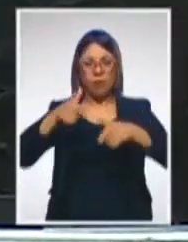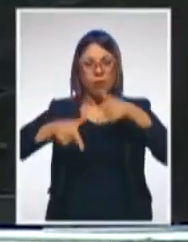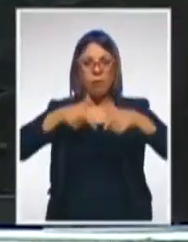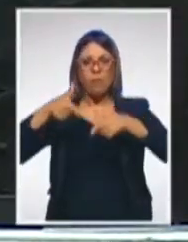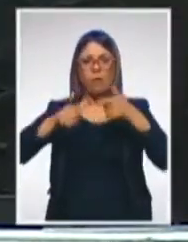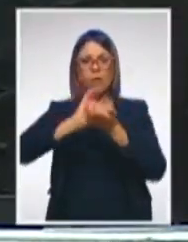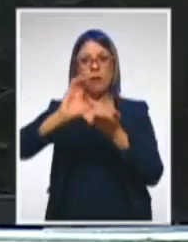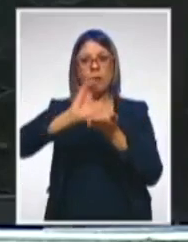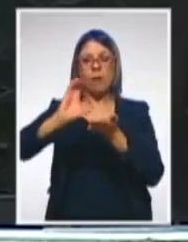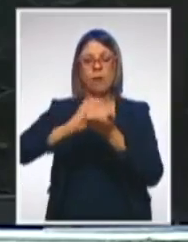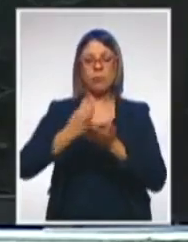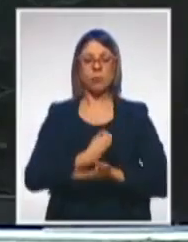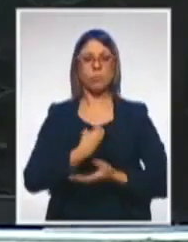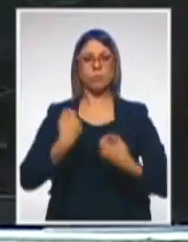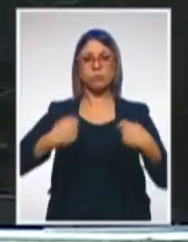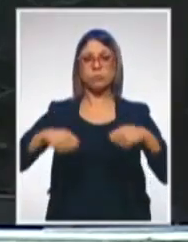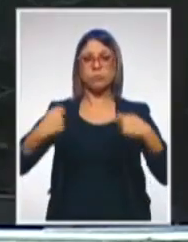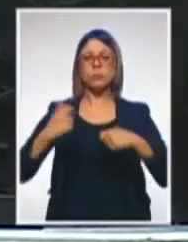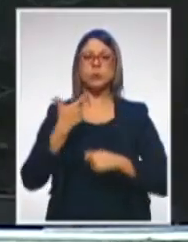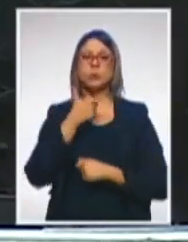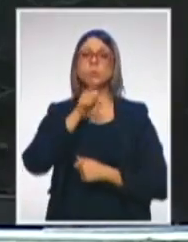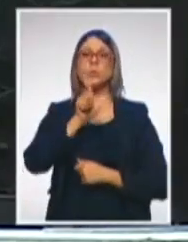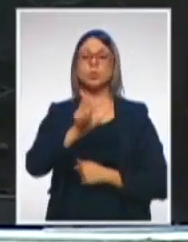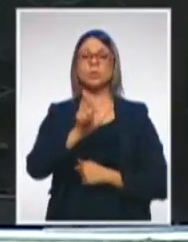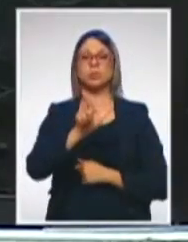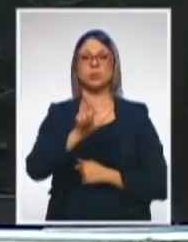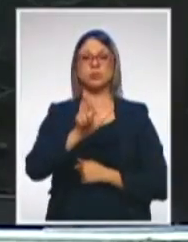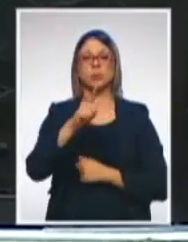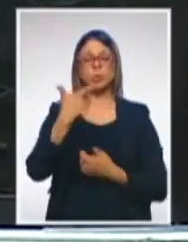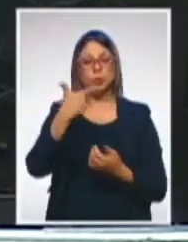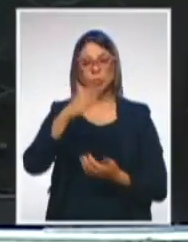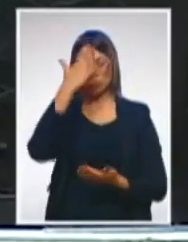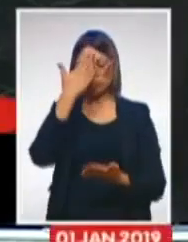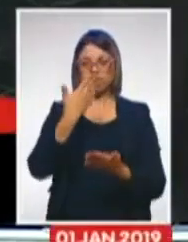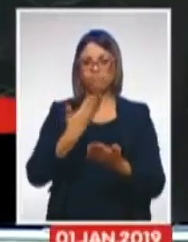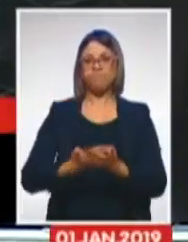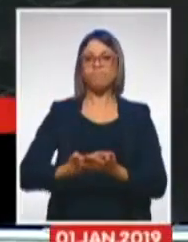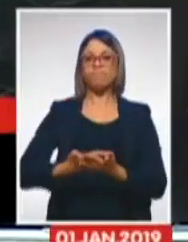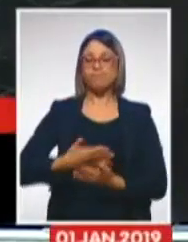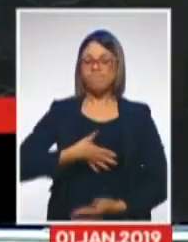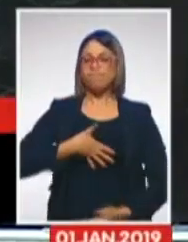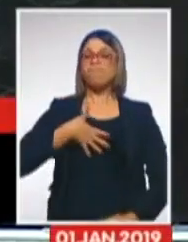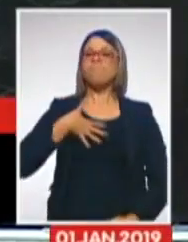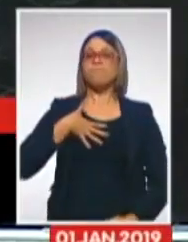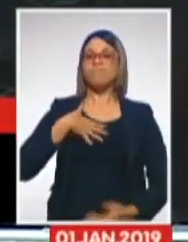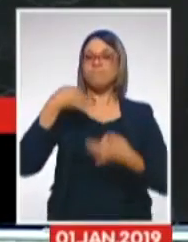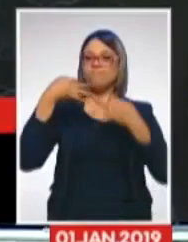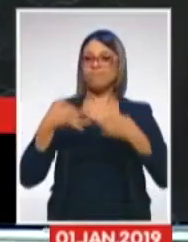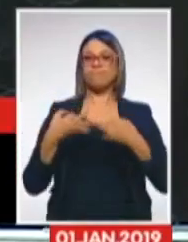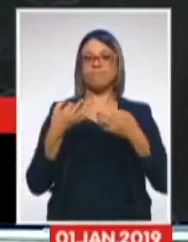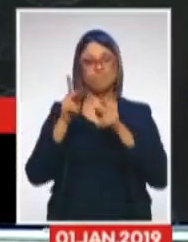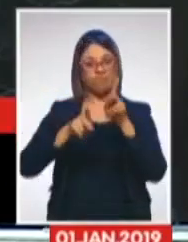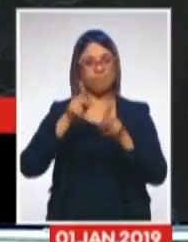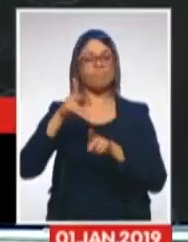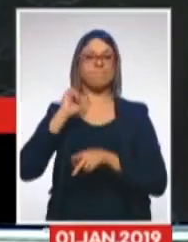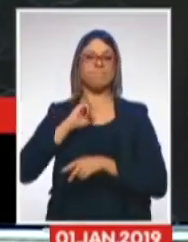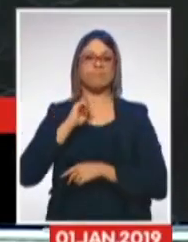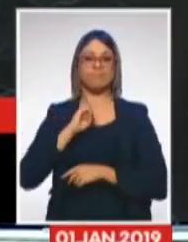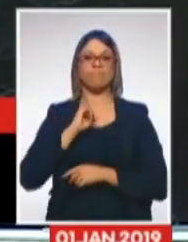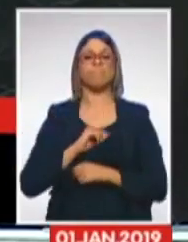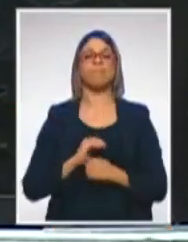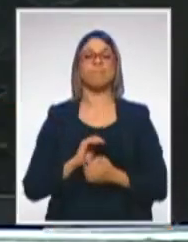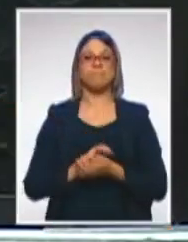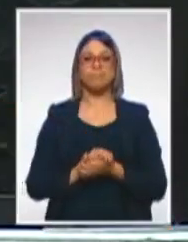necessária para que possamos resgatar a confiança e o orgulho inerente aos mineiros.